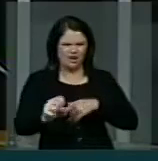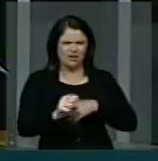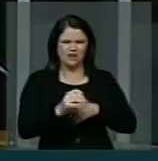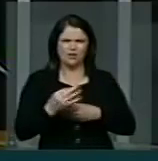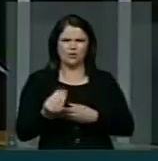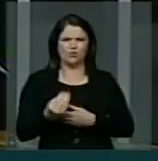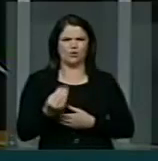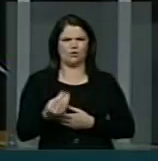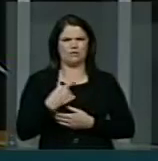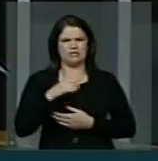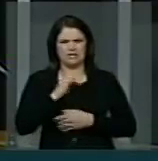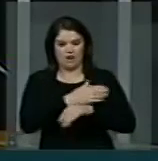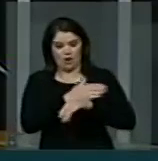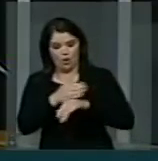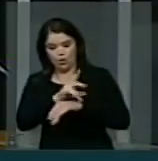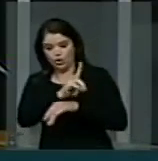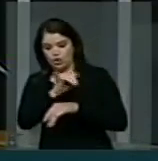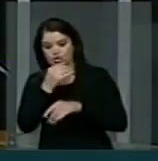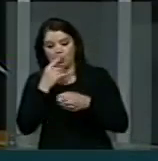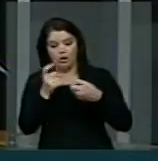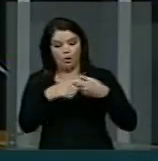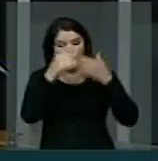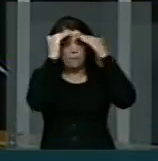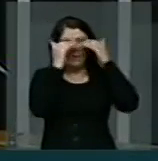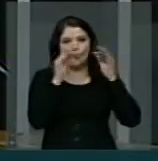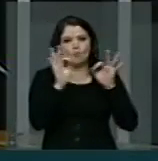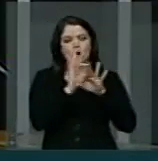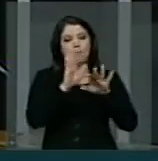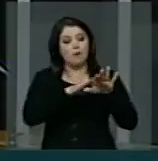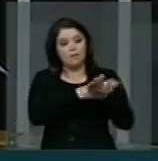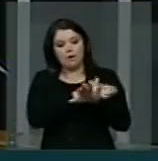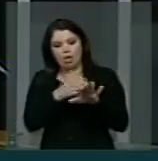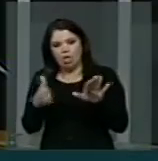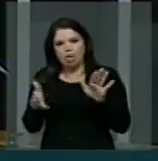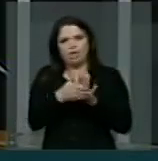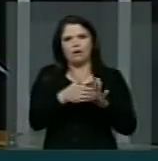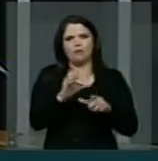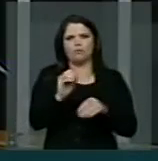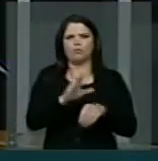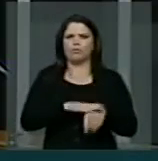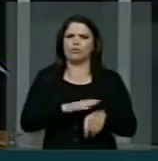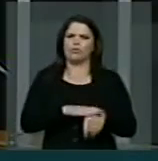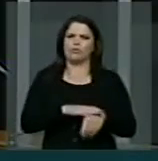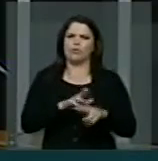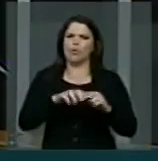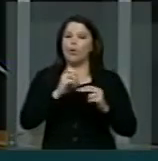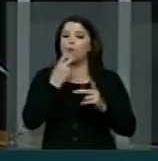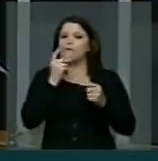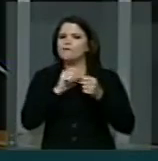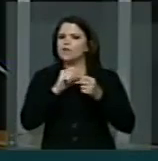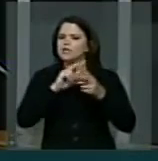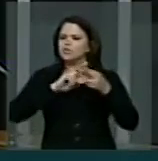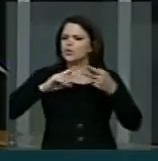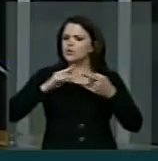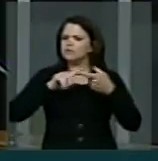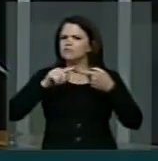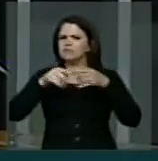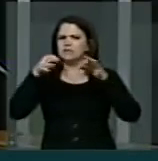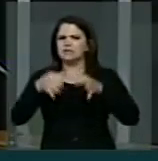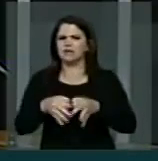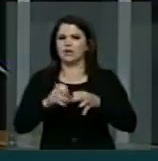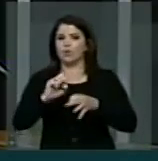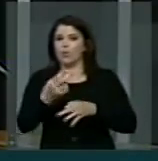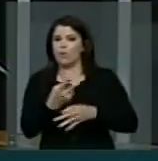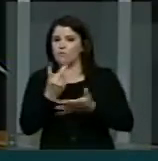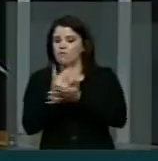Se prazos não foram cumpridos é porque foram curtos demais, ou não se agiu com determinação devida, ou